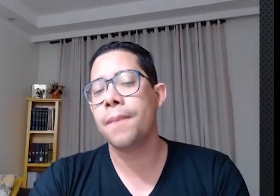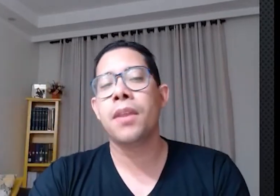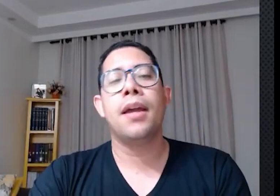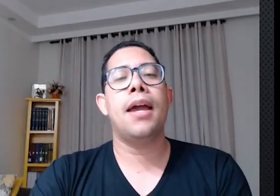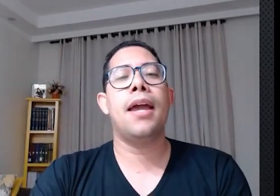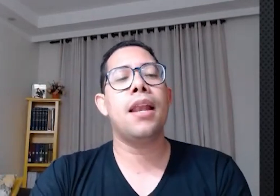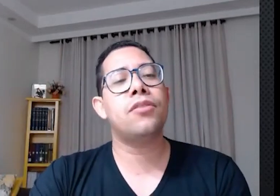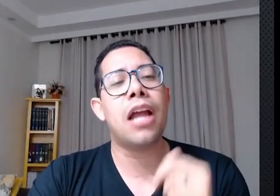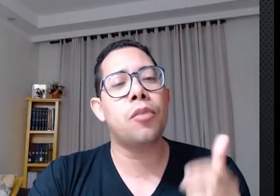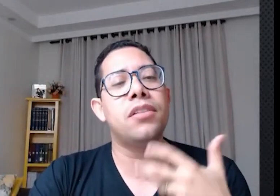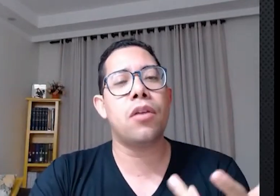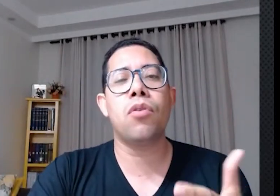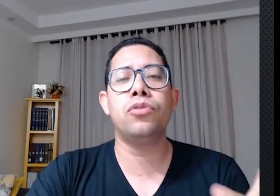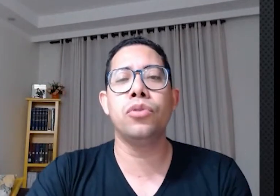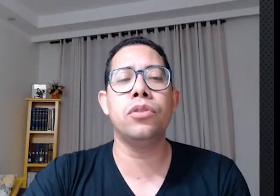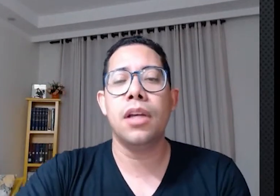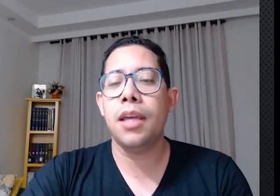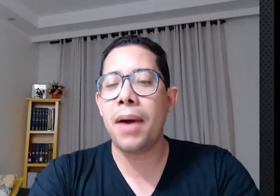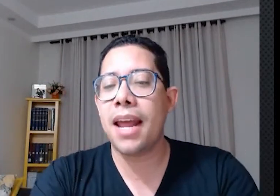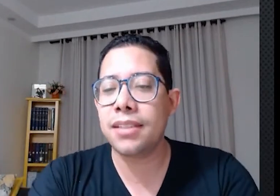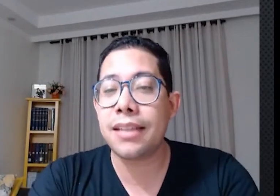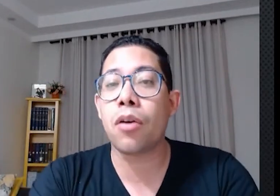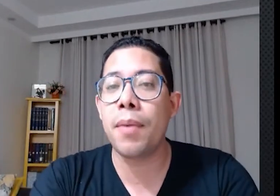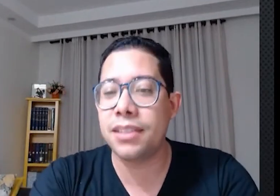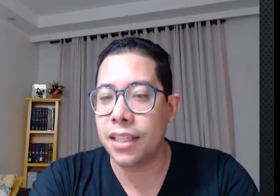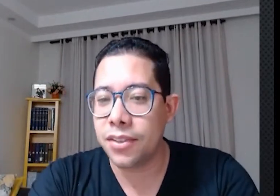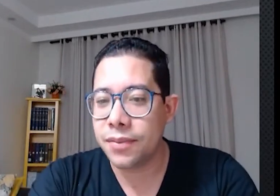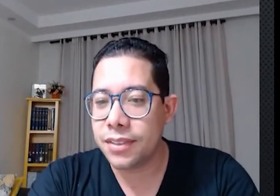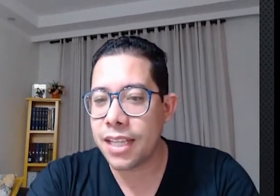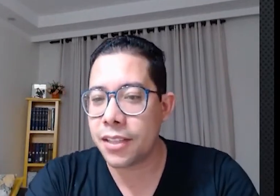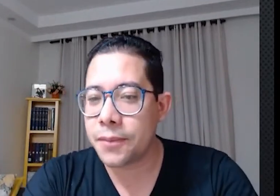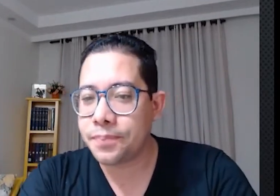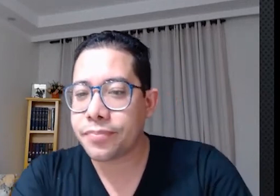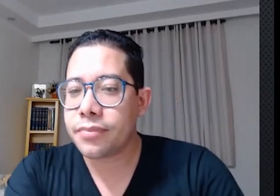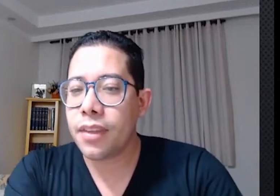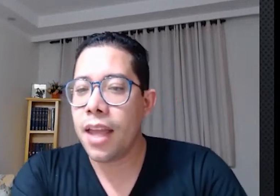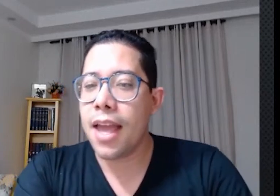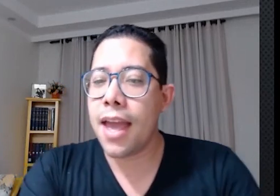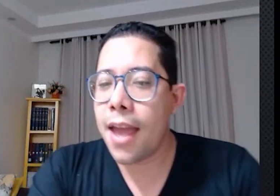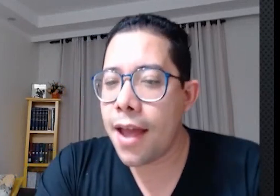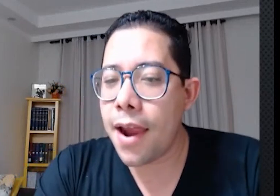coisas relacionadas ao Ministério com Surdos que parece que está começando, certo?